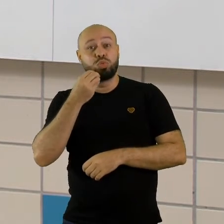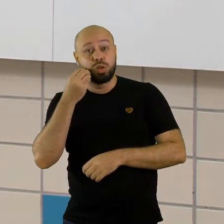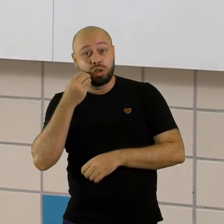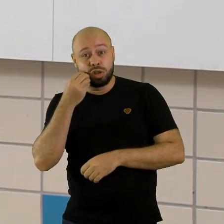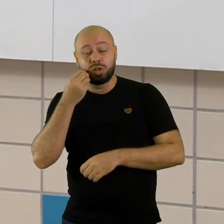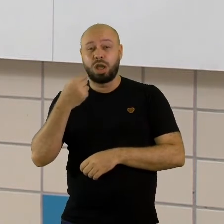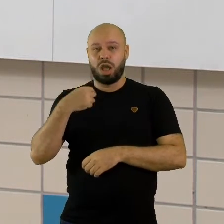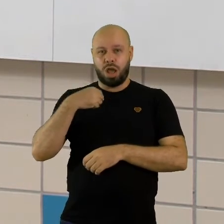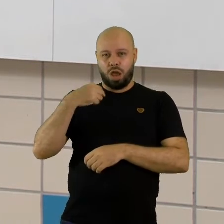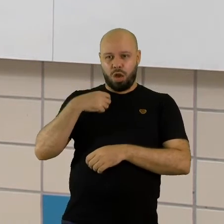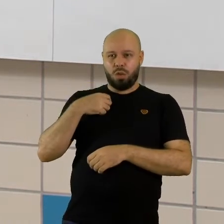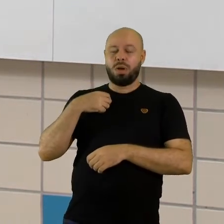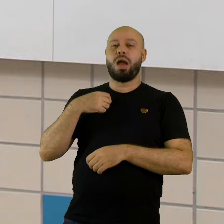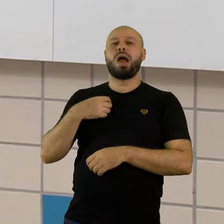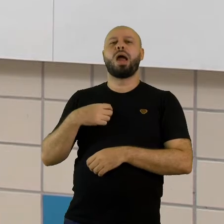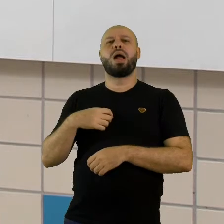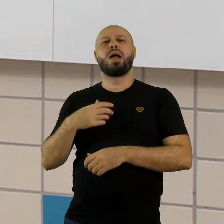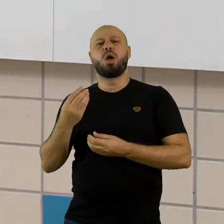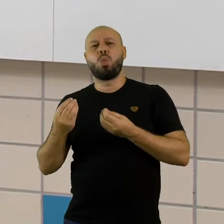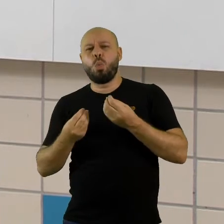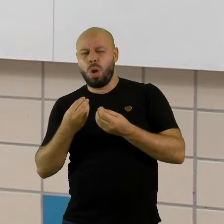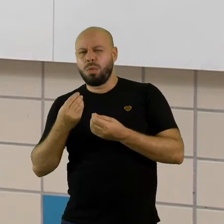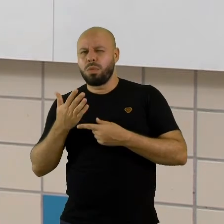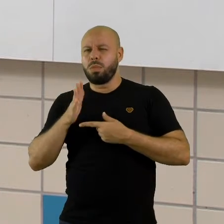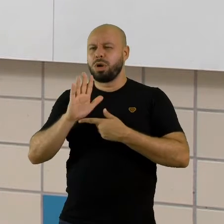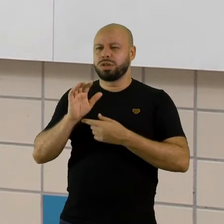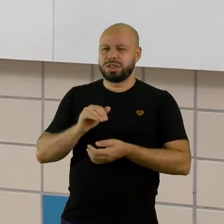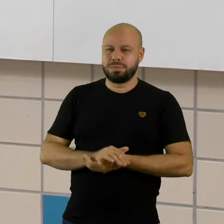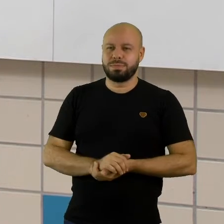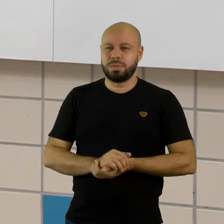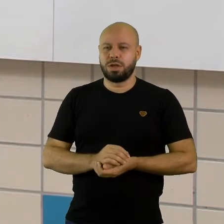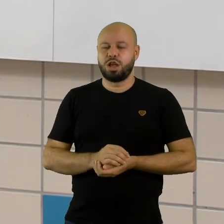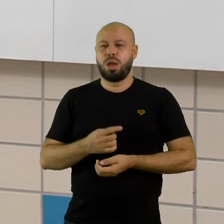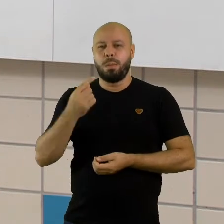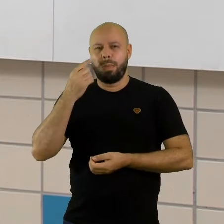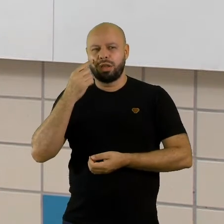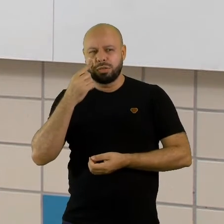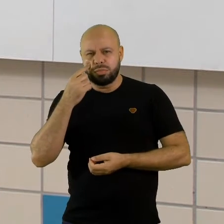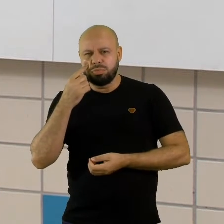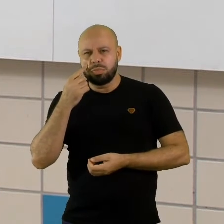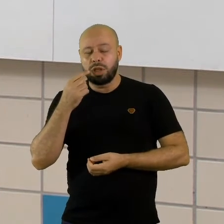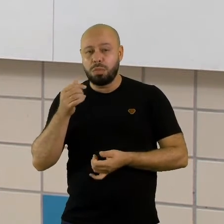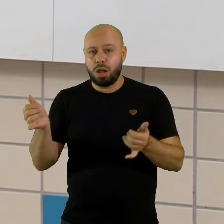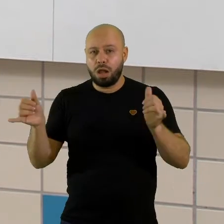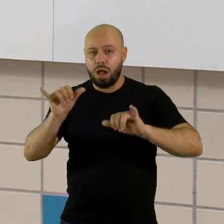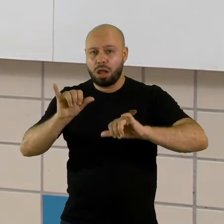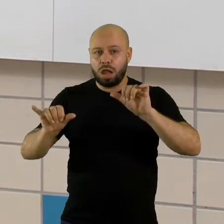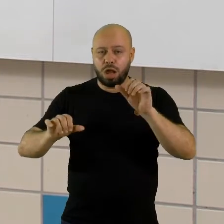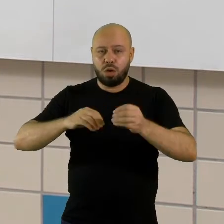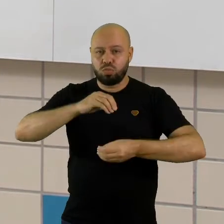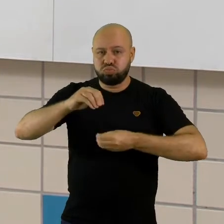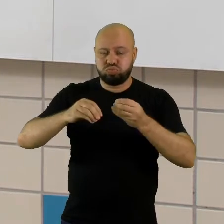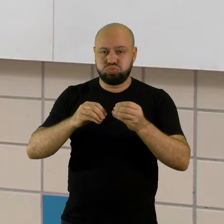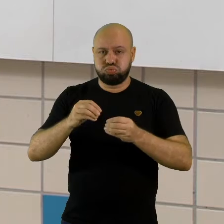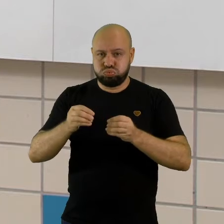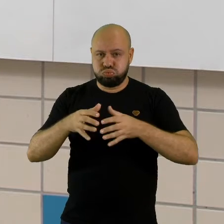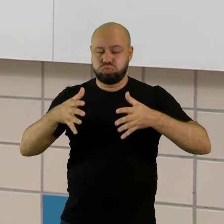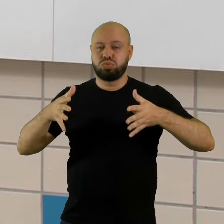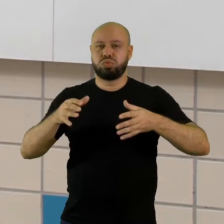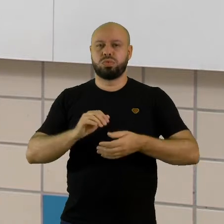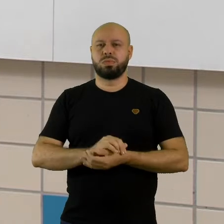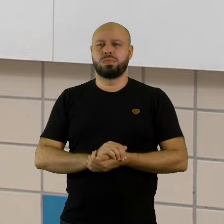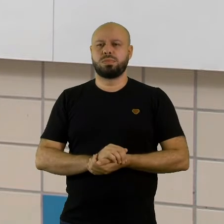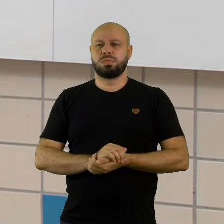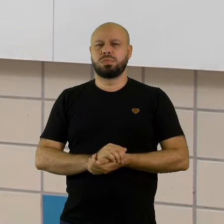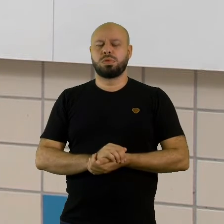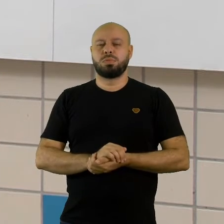de dente de elefante. Vocês vão ver, isso acontece porque a gente tem a reação química, tá? Toda reação química,